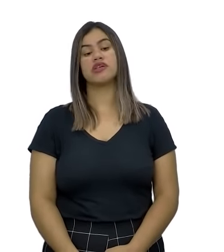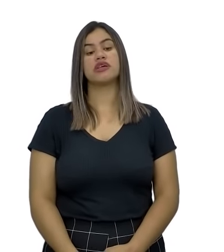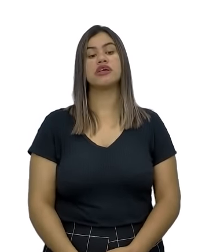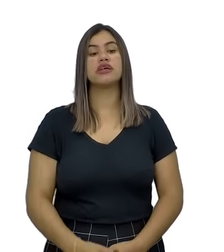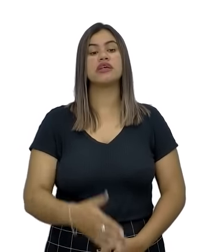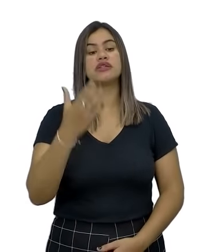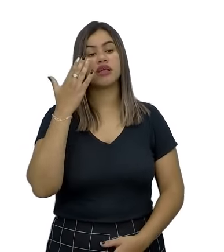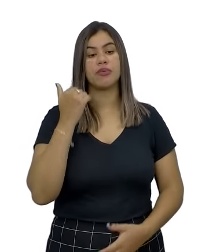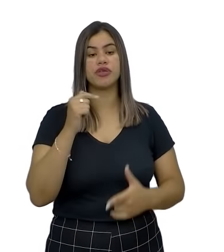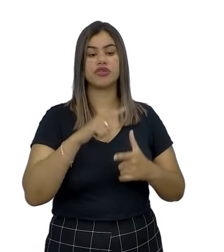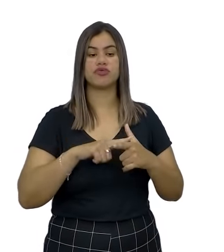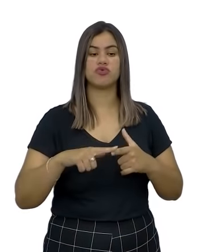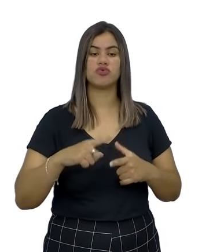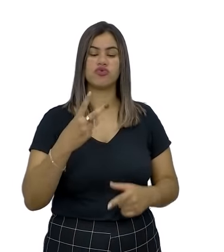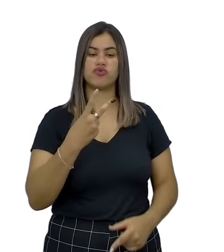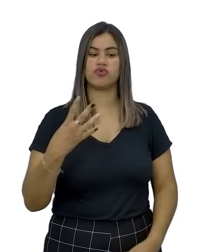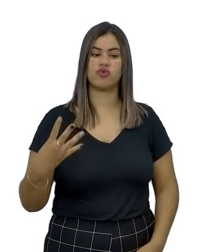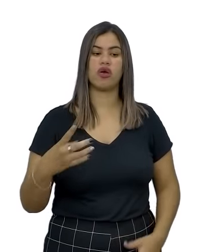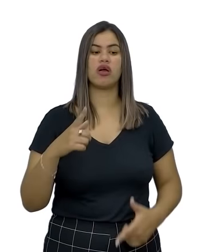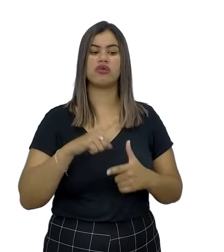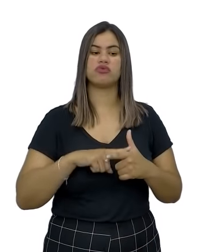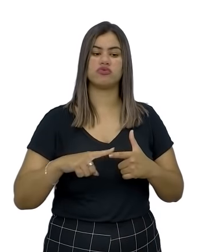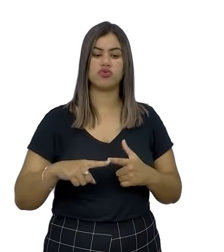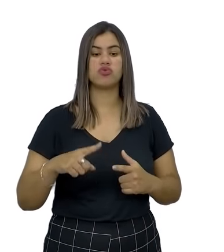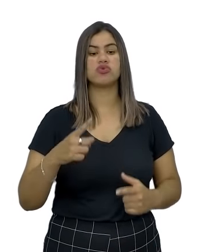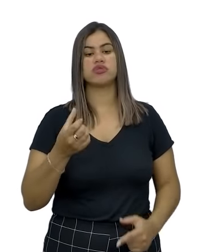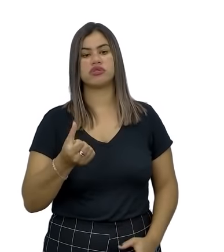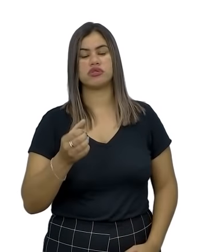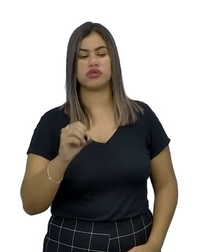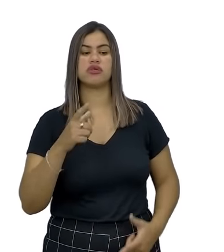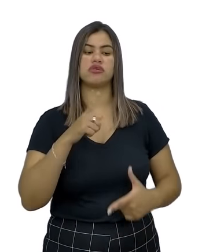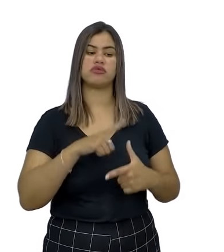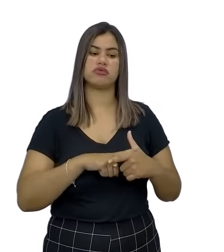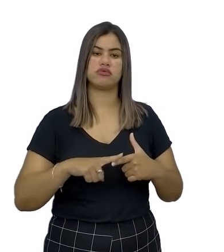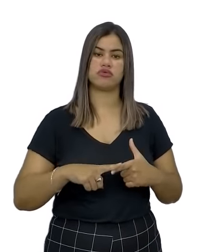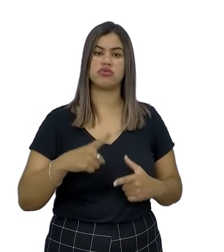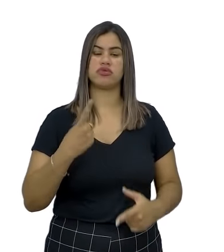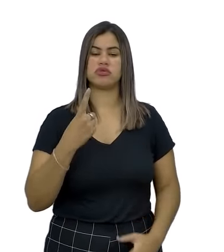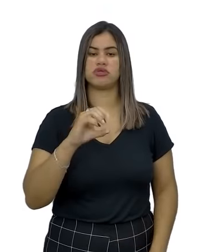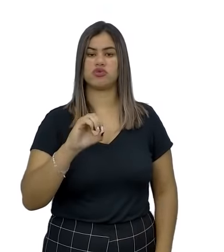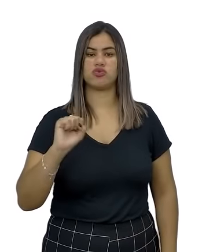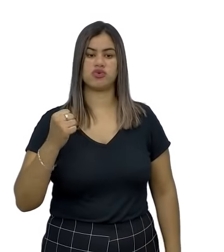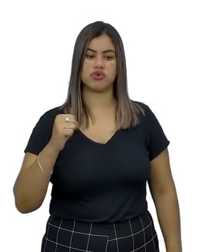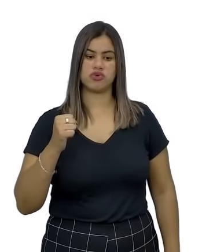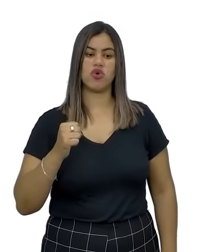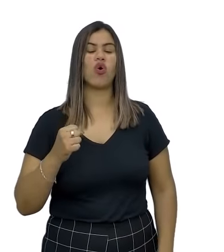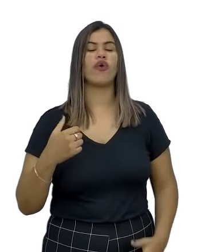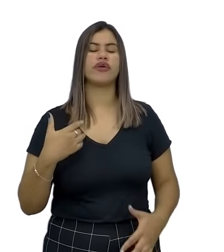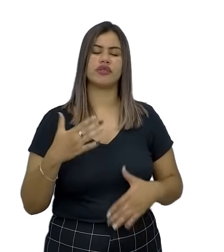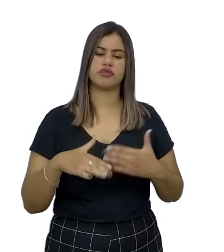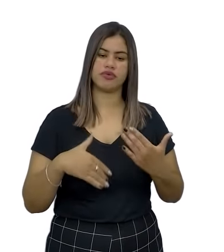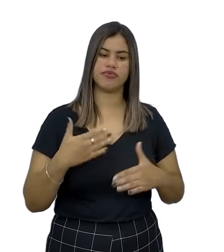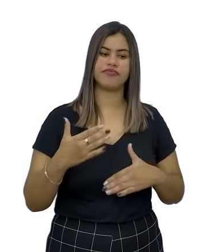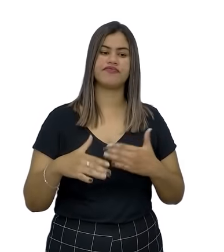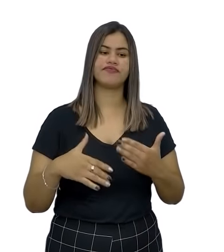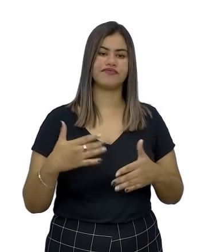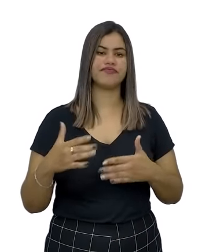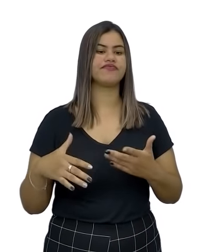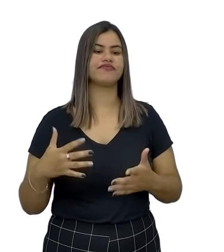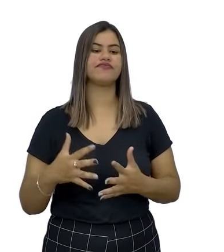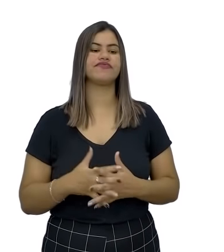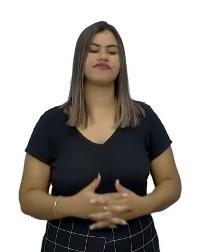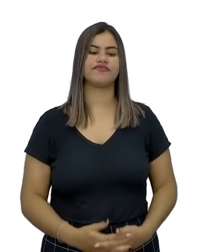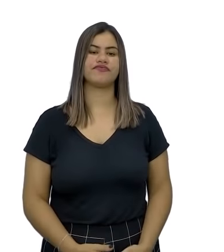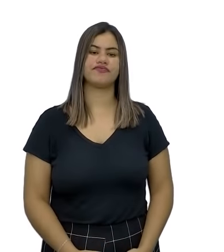de 24, 60, 108. Aí eu vou conversando porque o que eu faço depois, né? Vou conversando